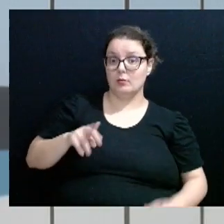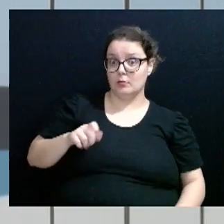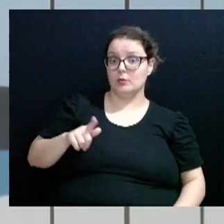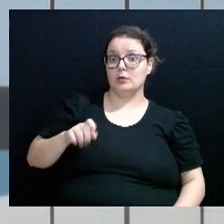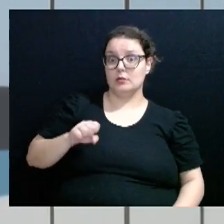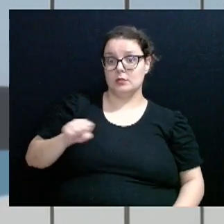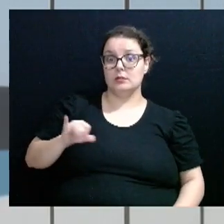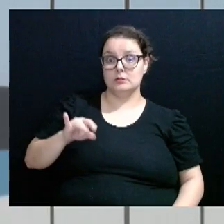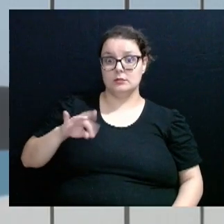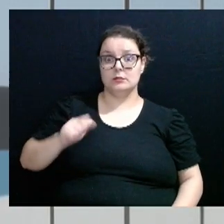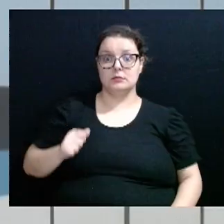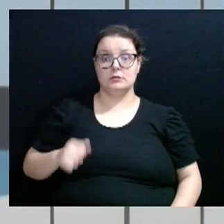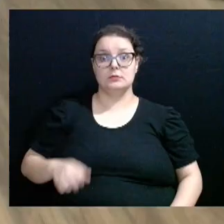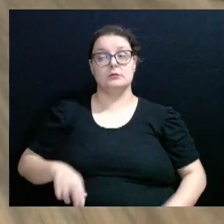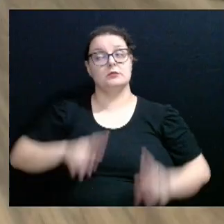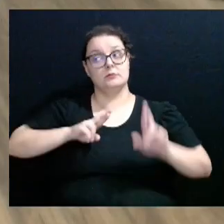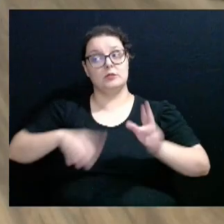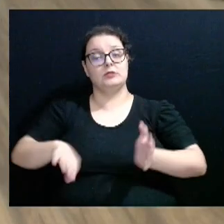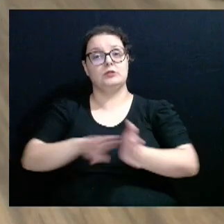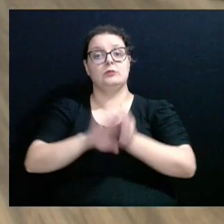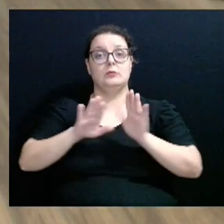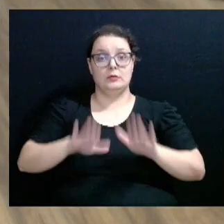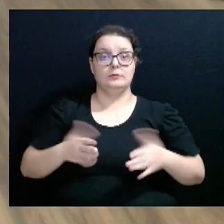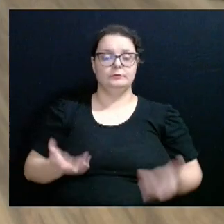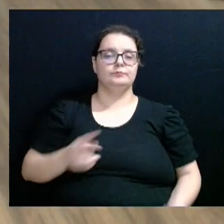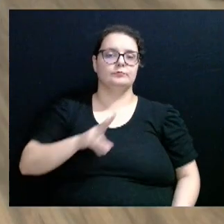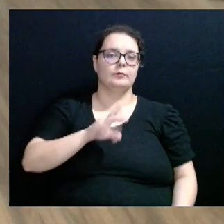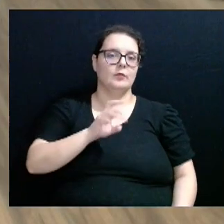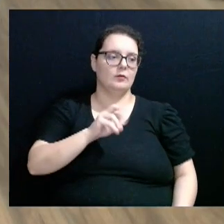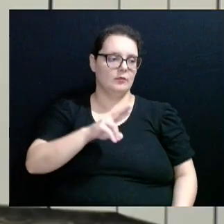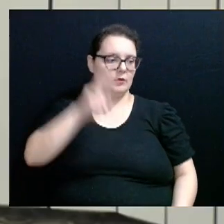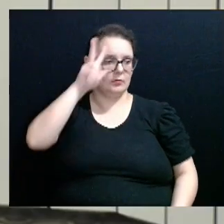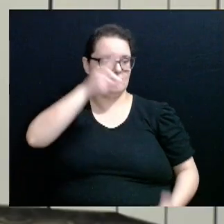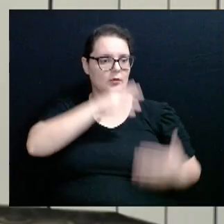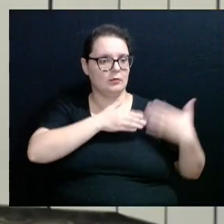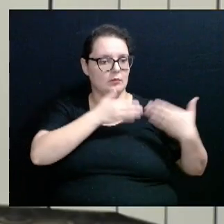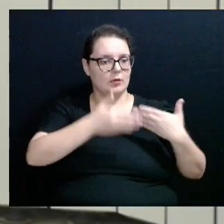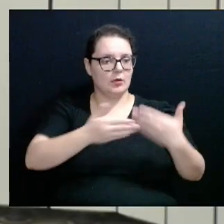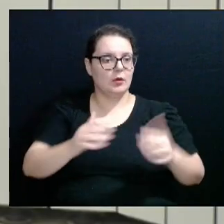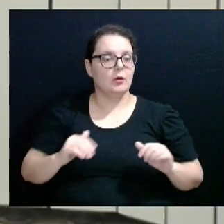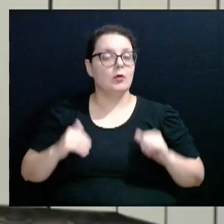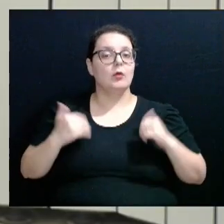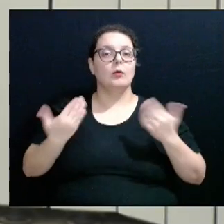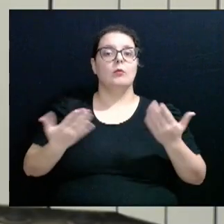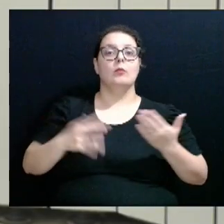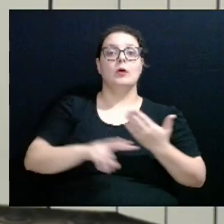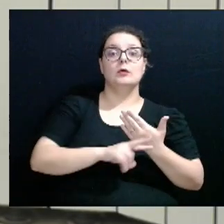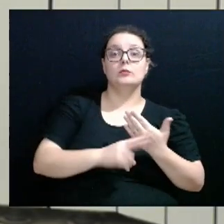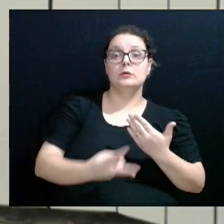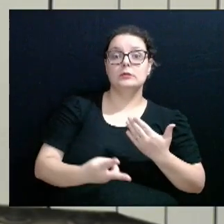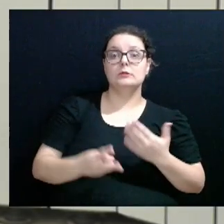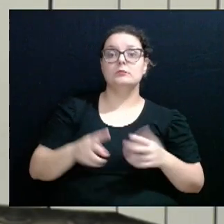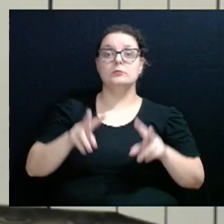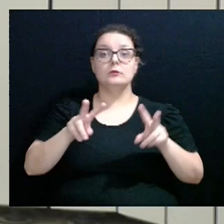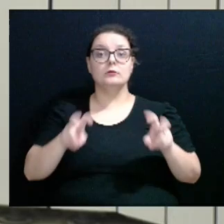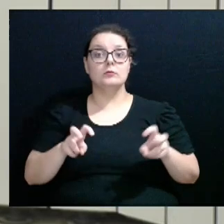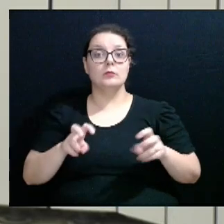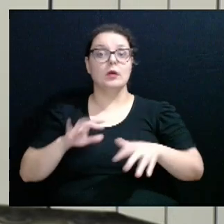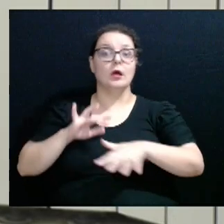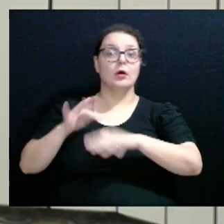ficar. Vitor, historicamente, qual foi o impacto da chamada imprensa